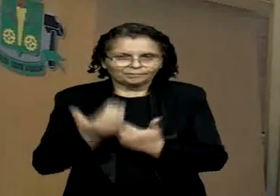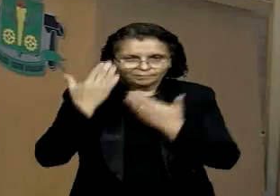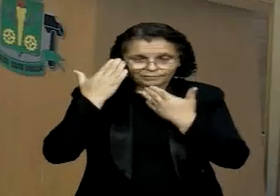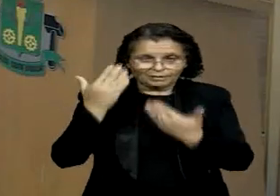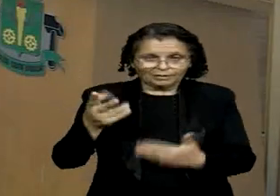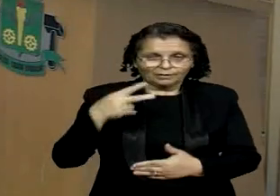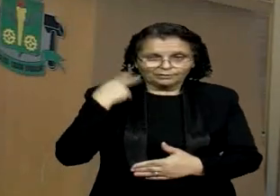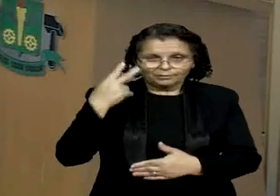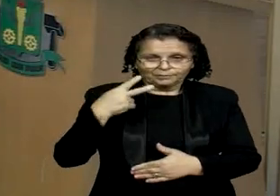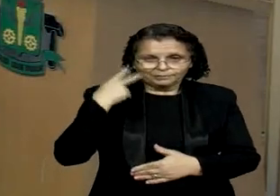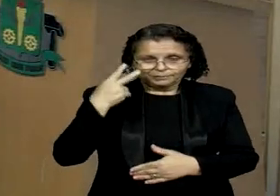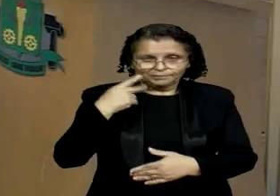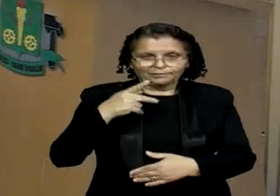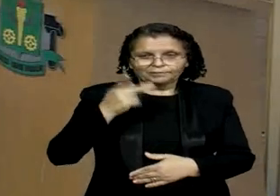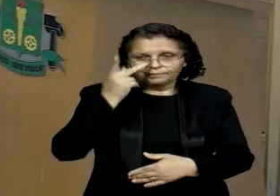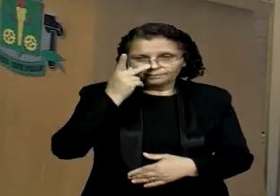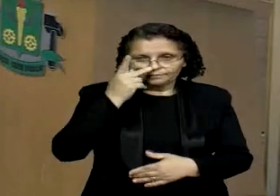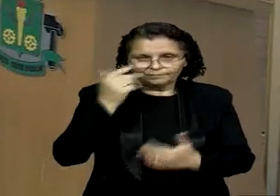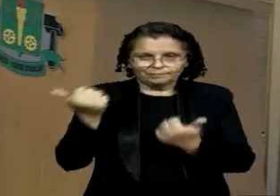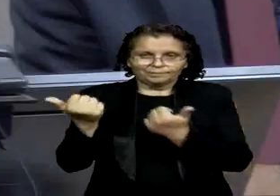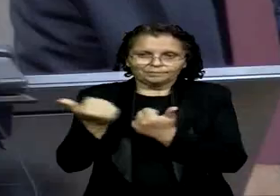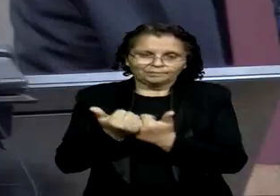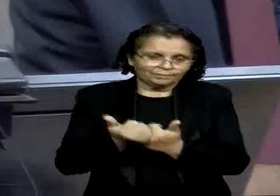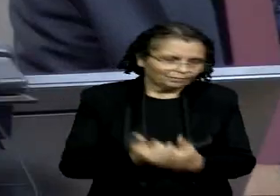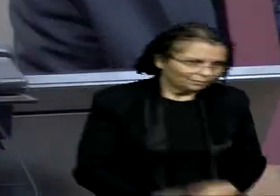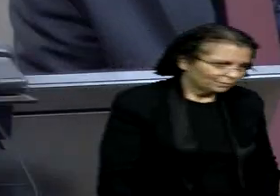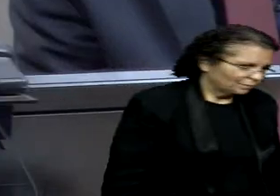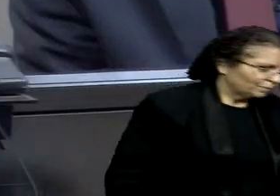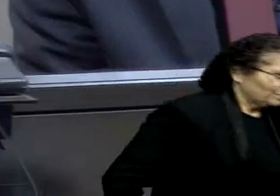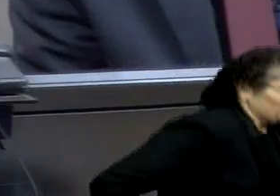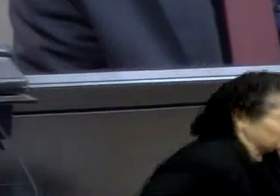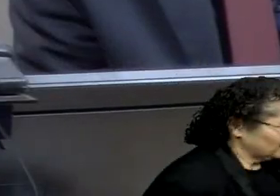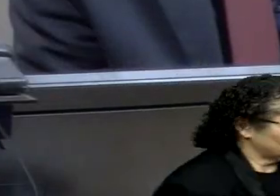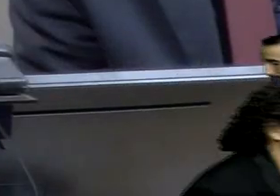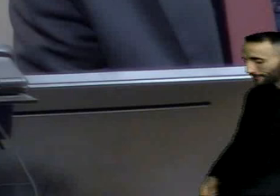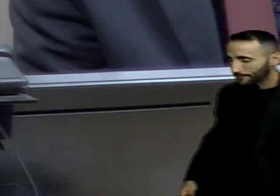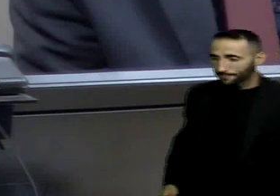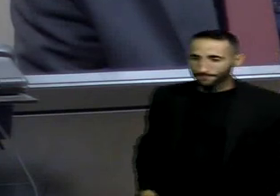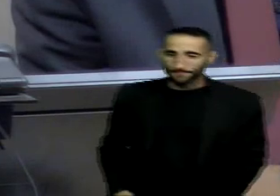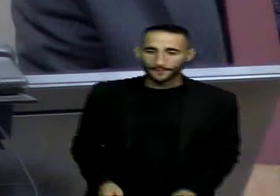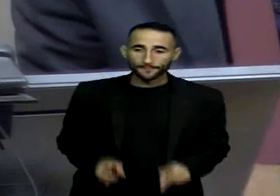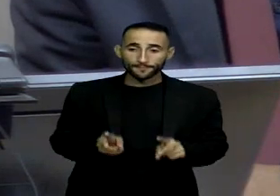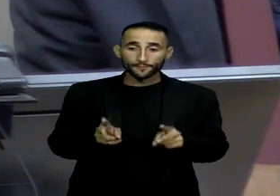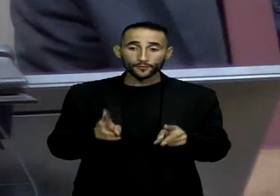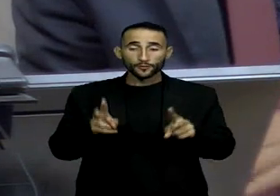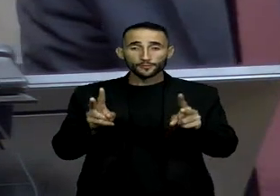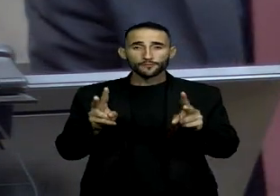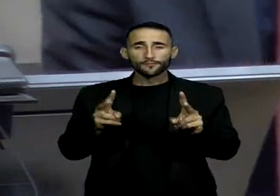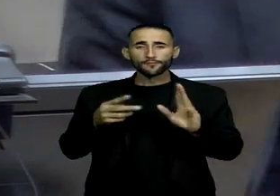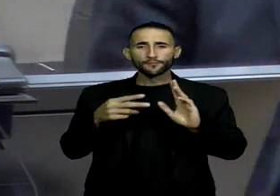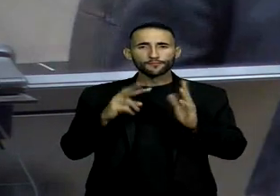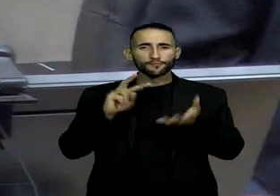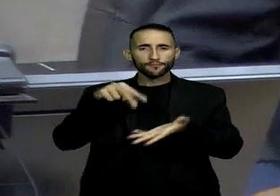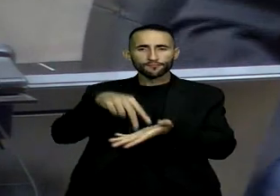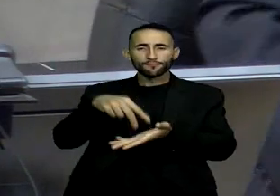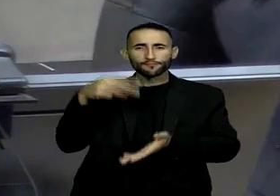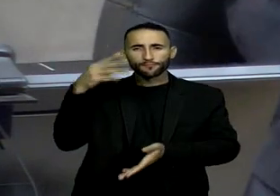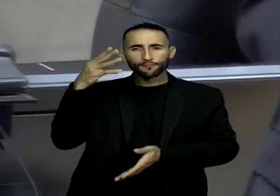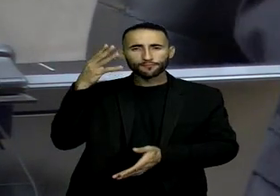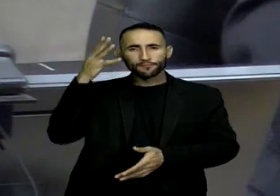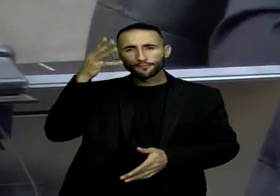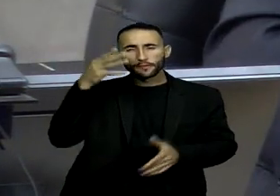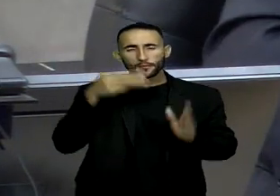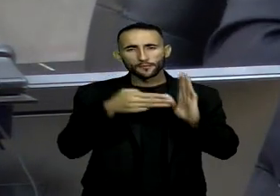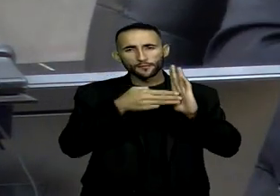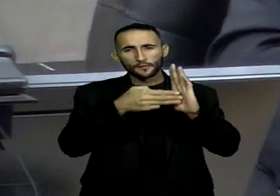Obrigado, nobre vereador Pelé da Cândida. Continua em discussão a moção de apoio 152/2024 do nobre